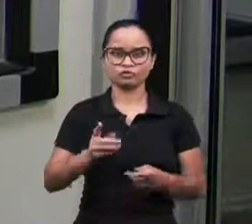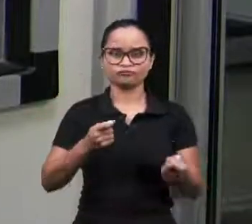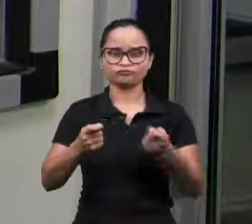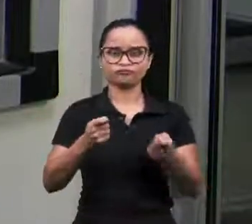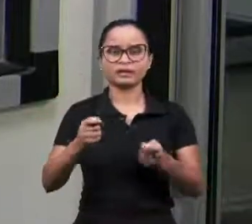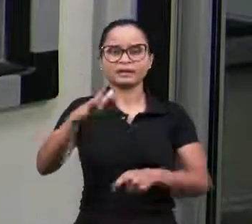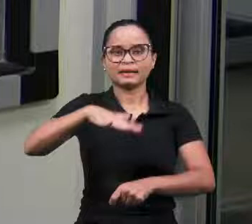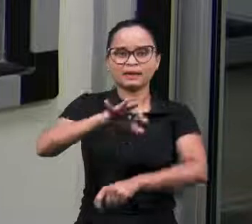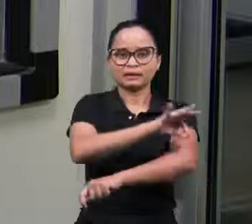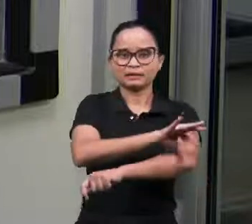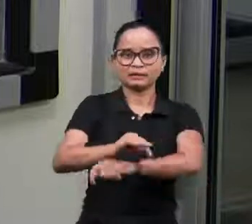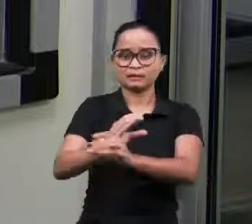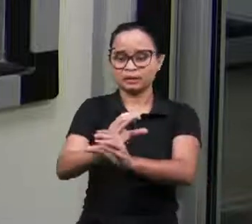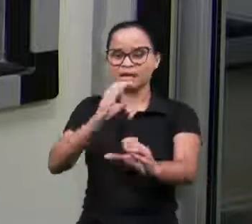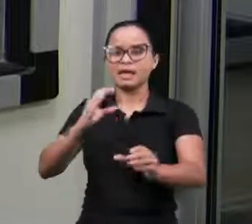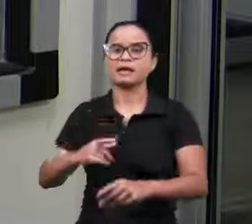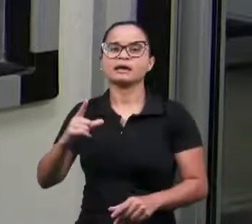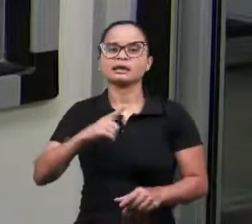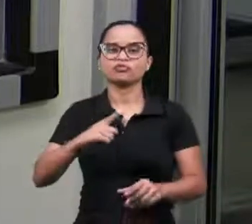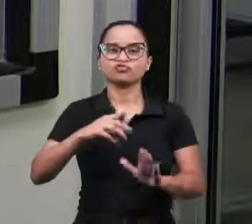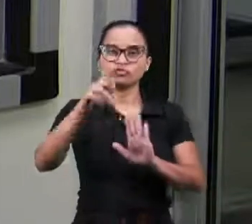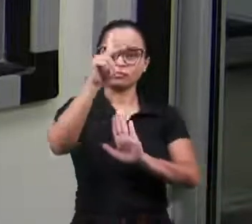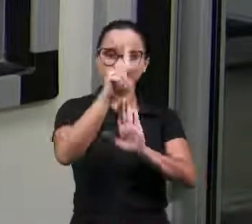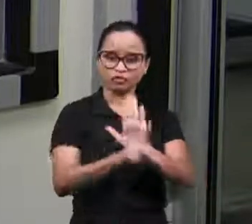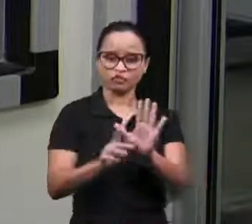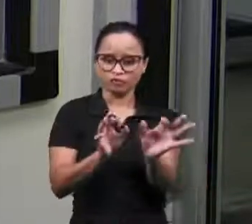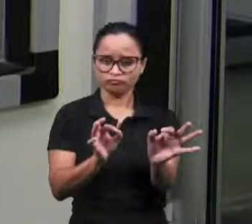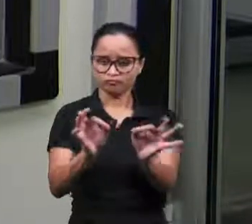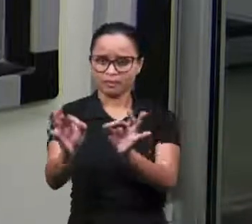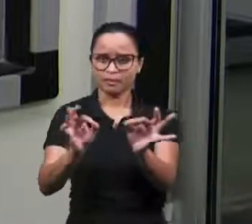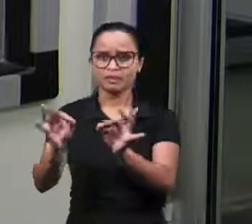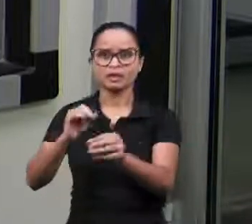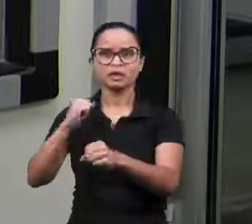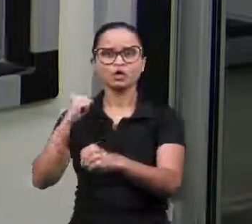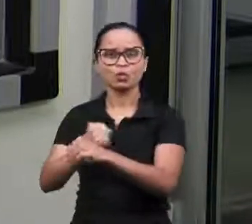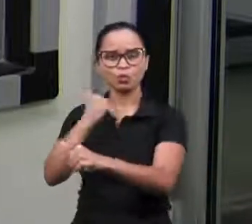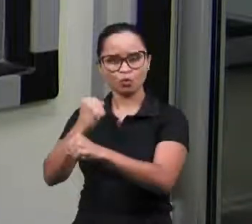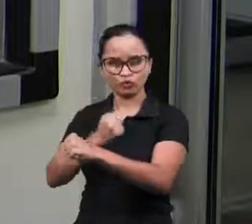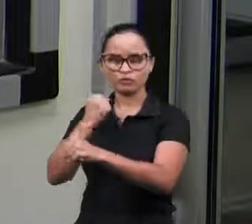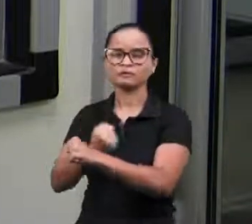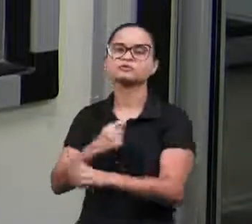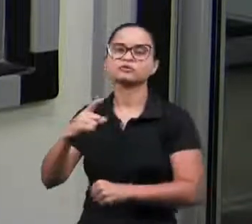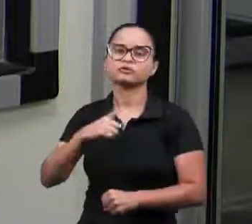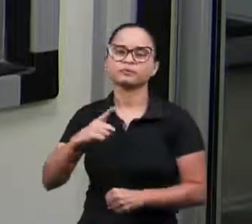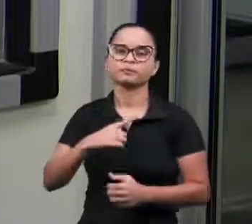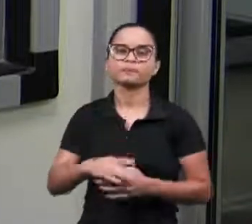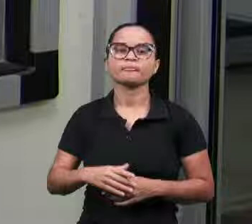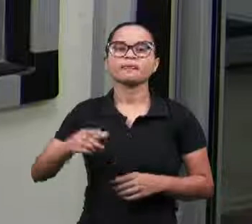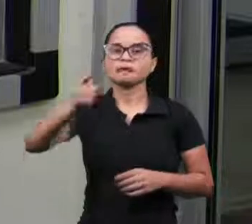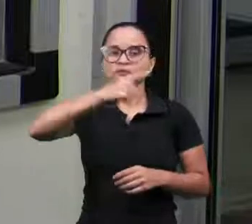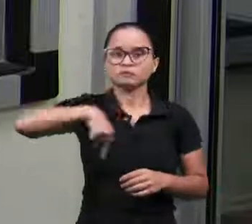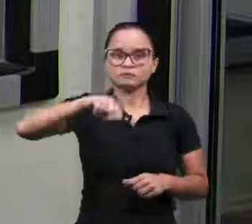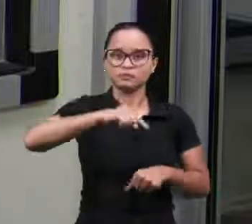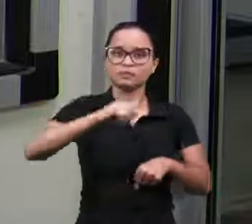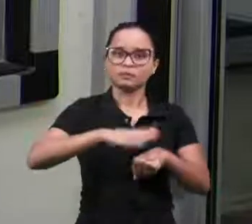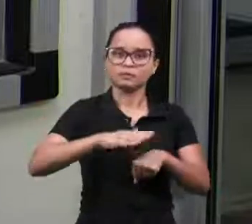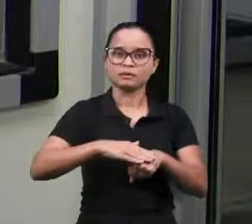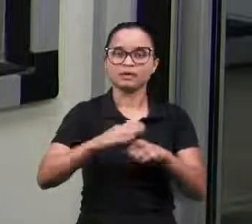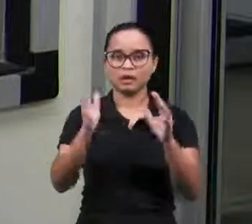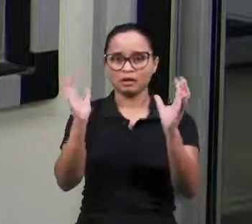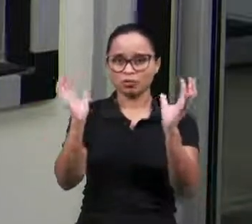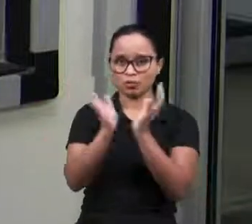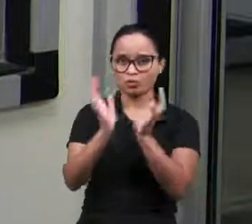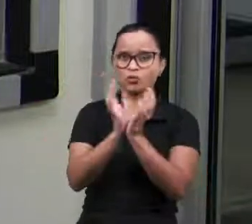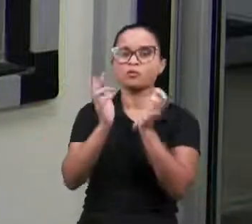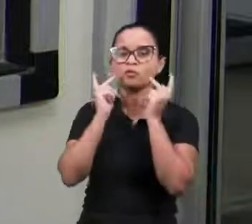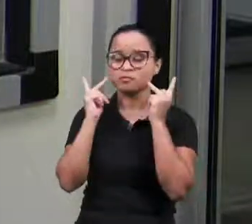englobava planejamento, projetos e construção. Fizemos até quando eu falo fizemos, é o corpo do